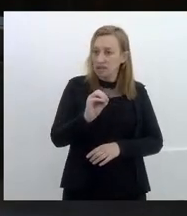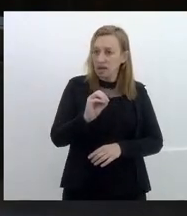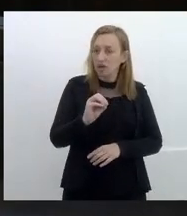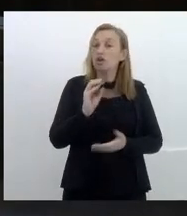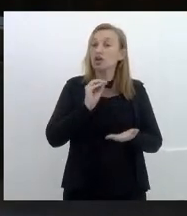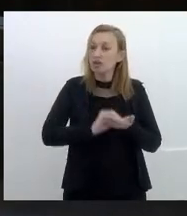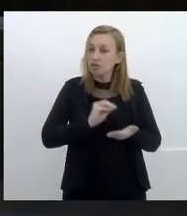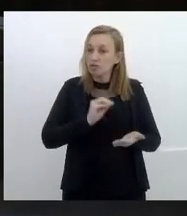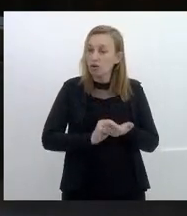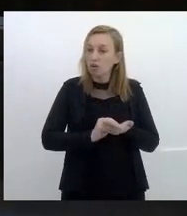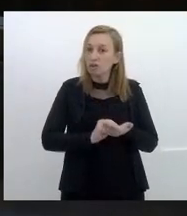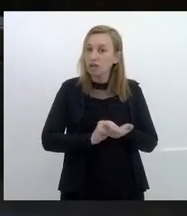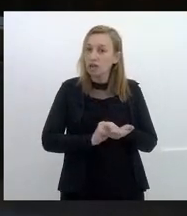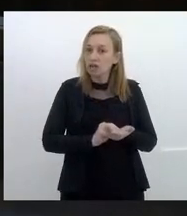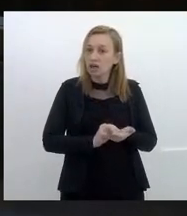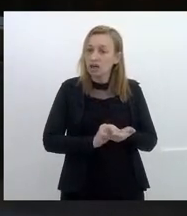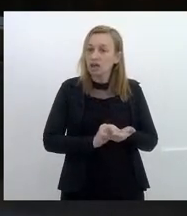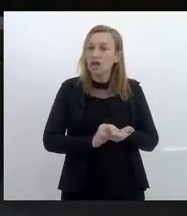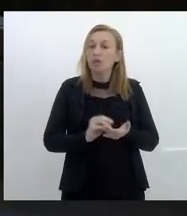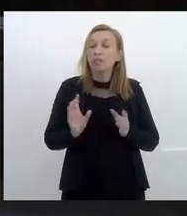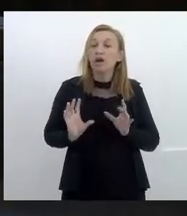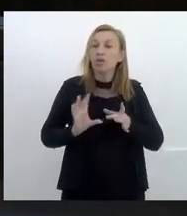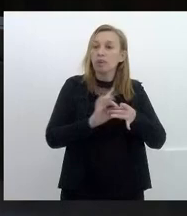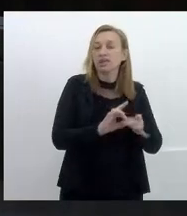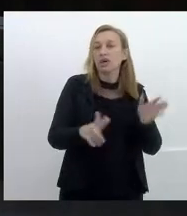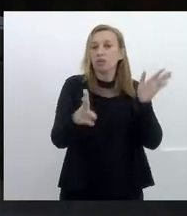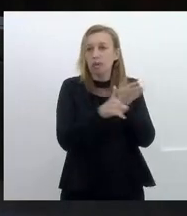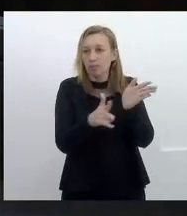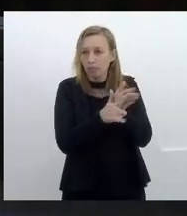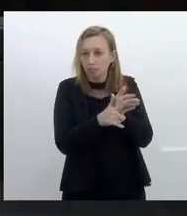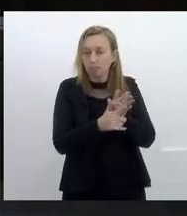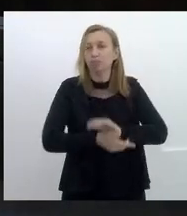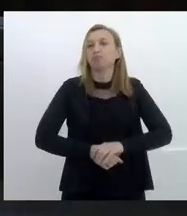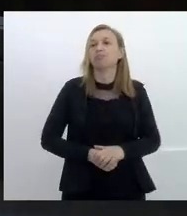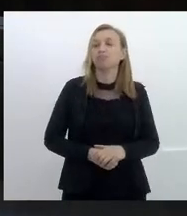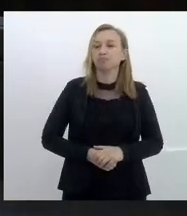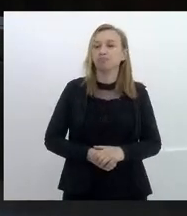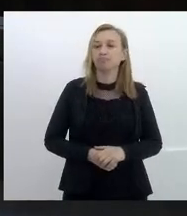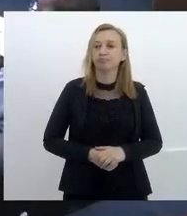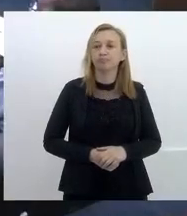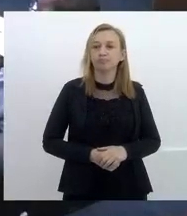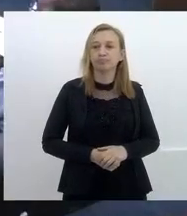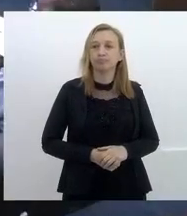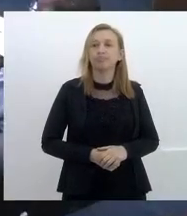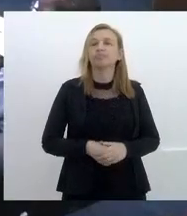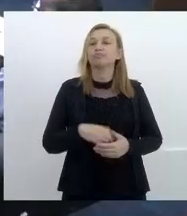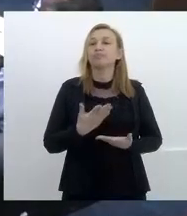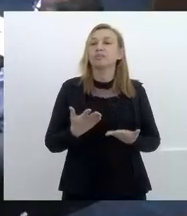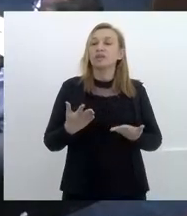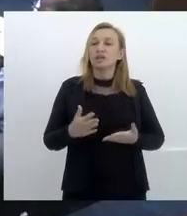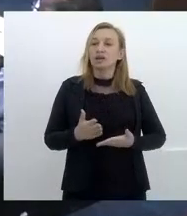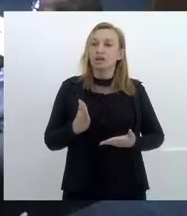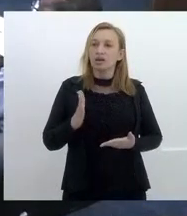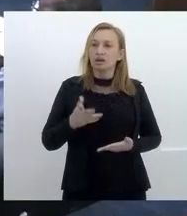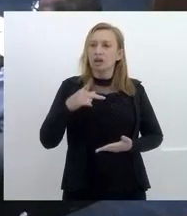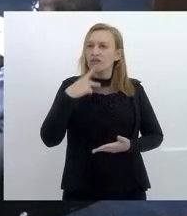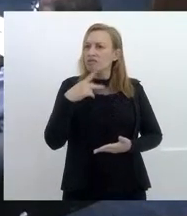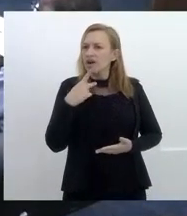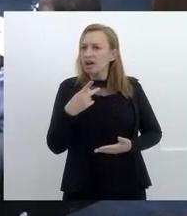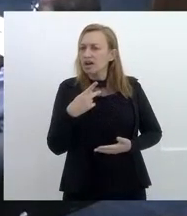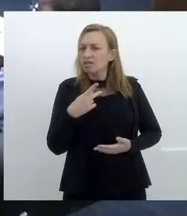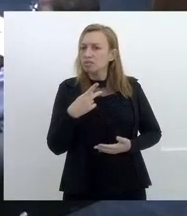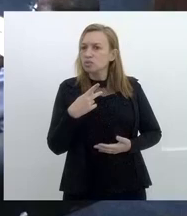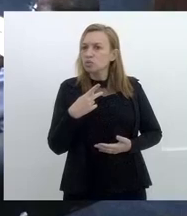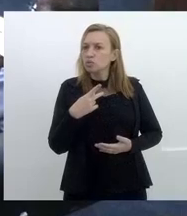falta Gustavo a porta para mim complementar a folha e eu vou passar a palavra para